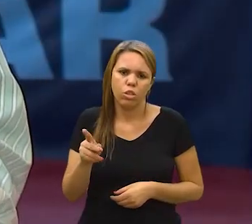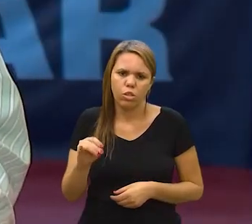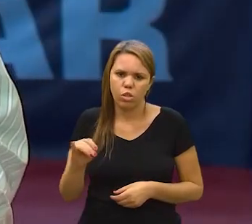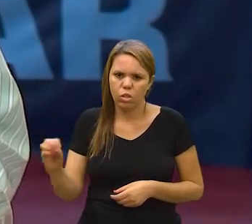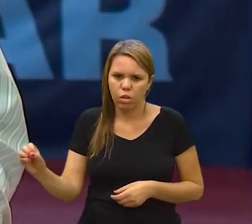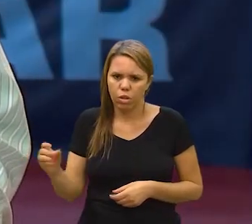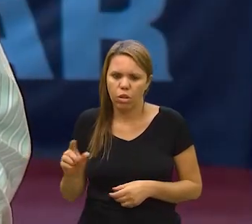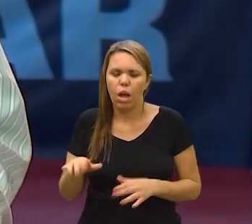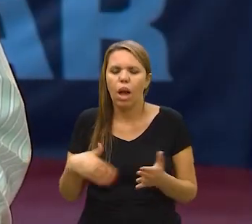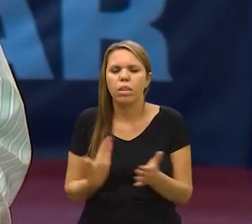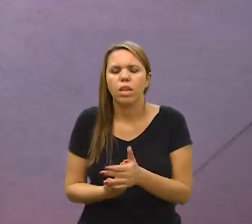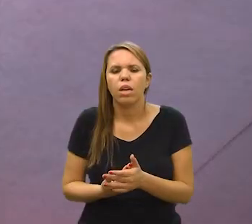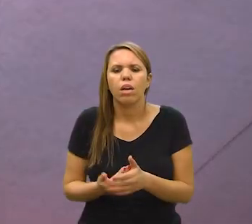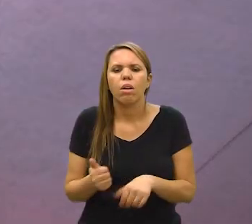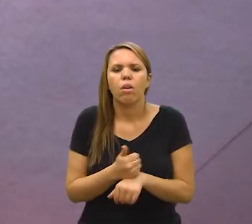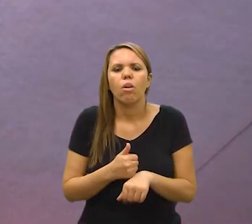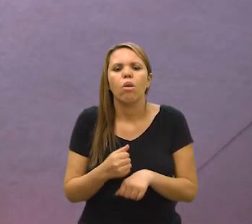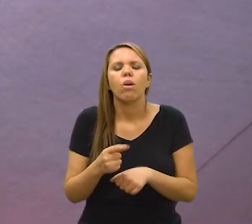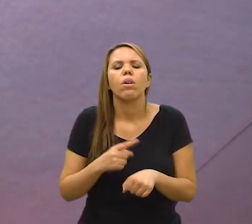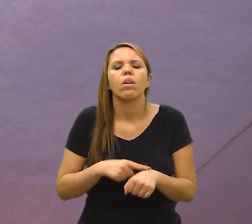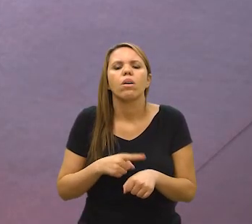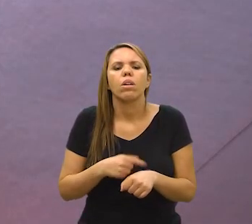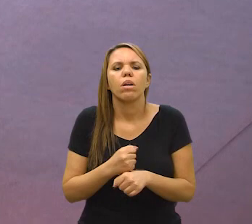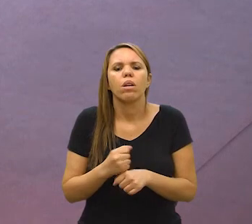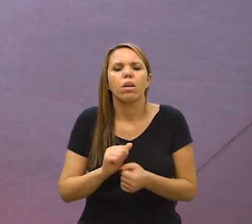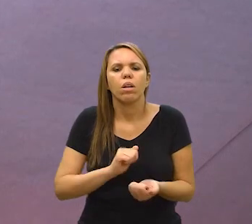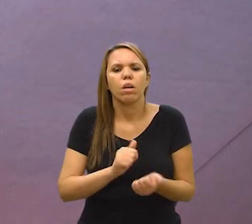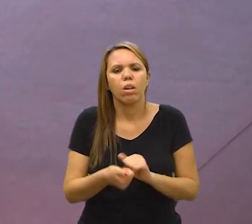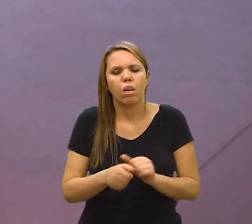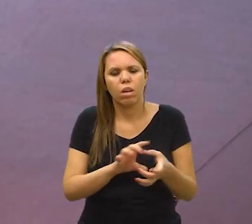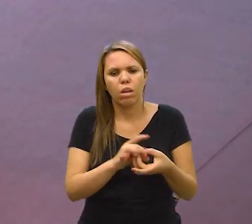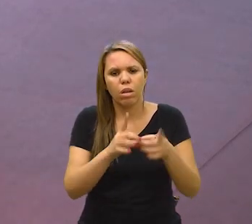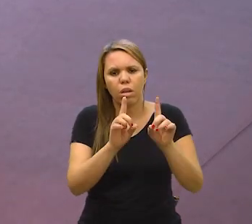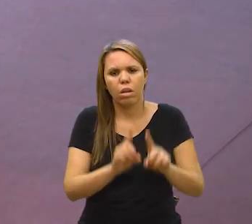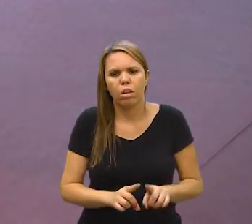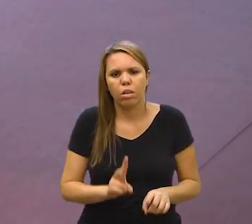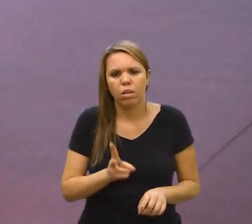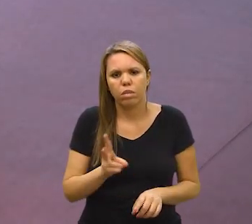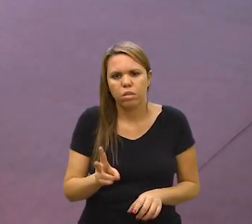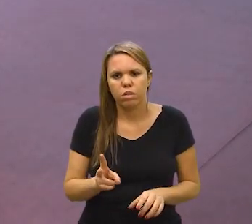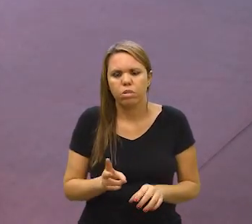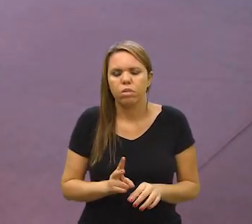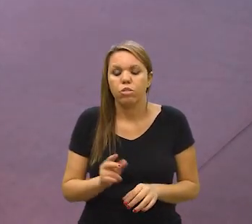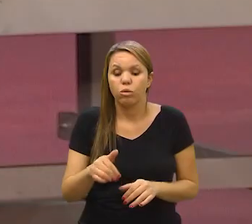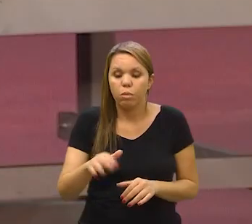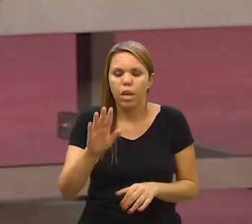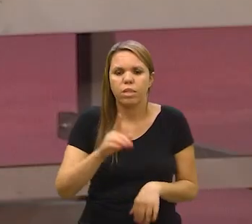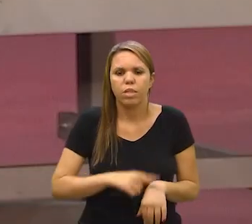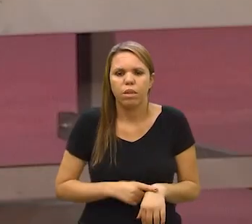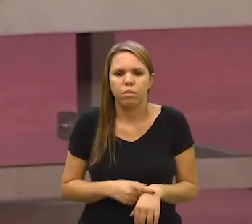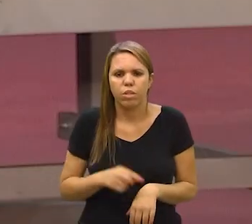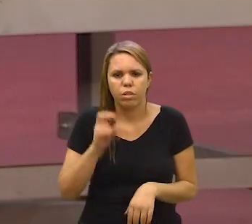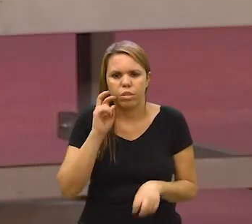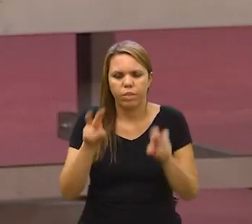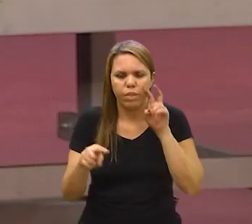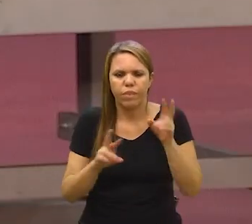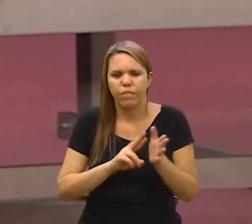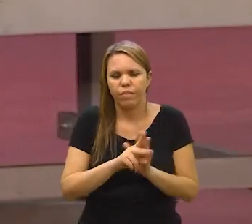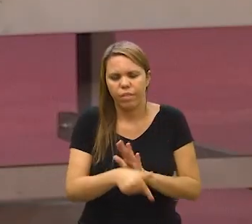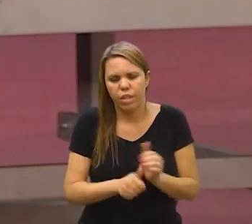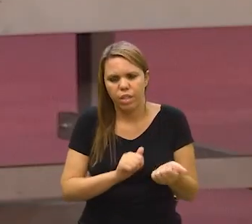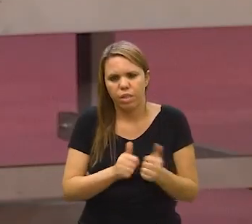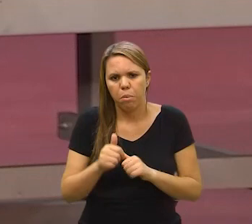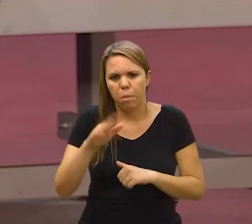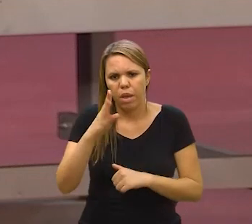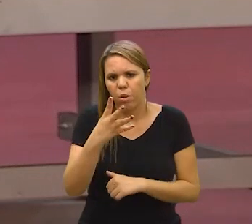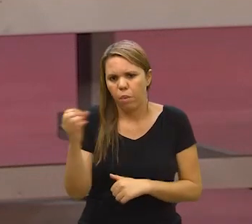menos a carreira de um mesatenista? Então, no esporte paralímpico a carreira tende a se estender um pouco mais. Você vê vários atletas aí para cima dos